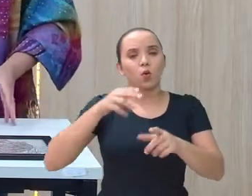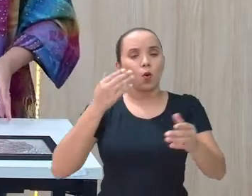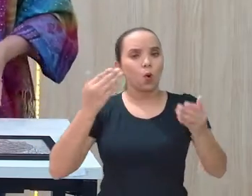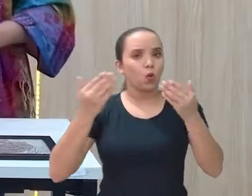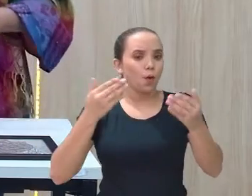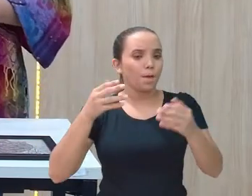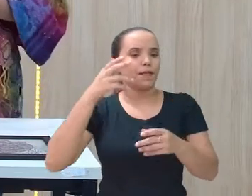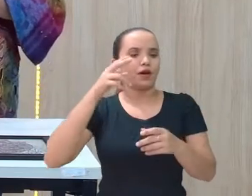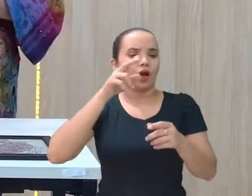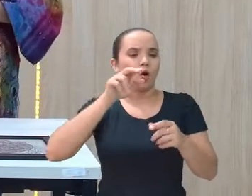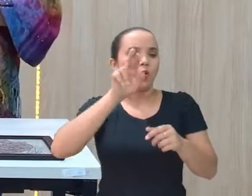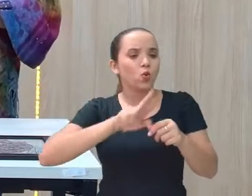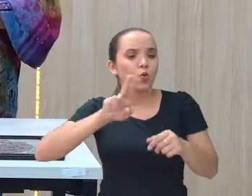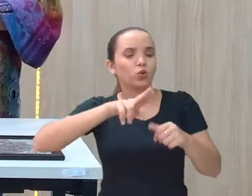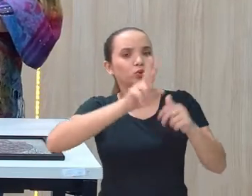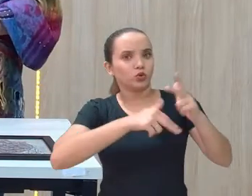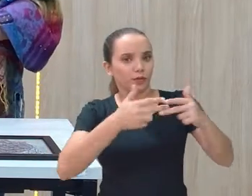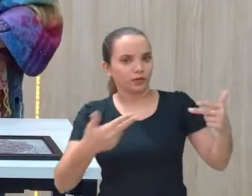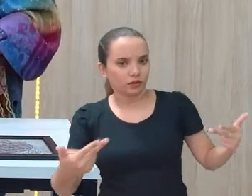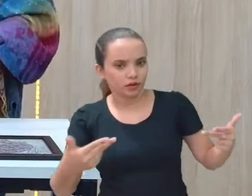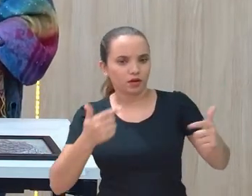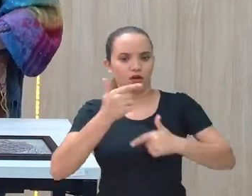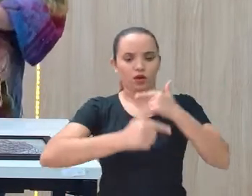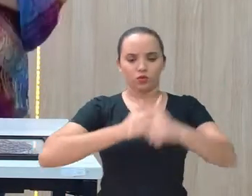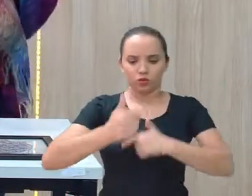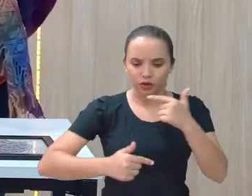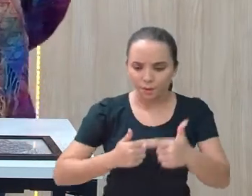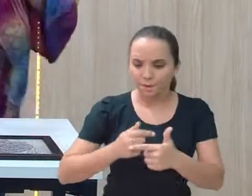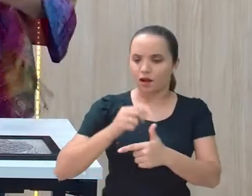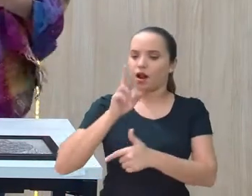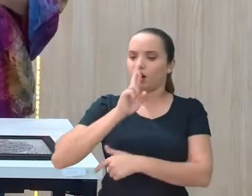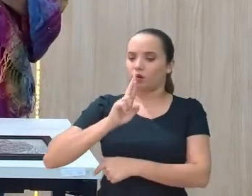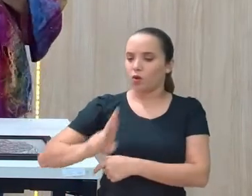o trabalho, o